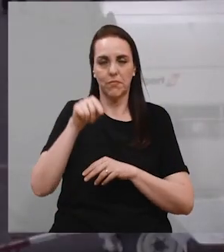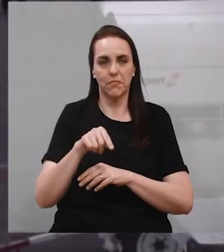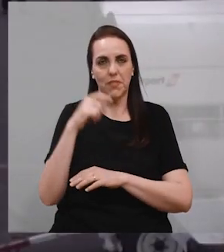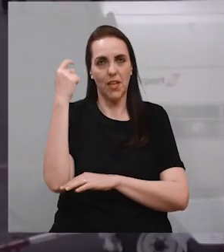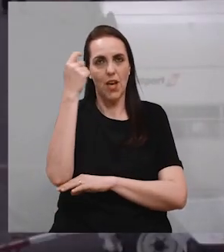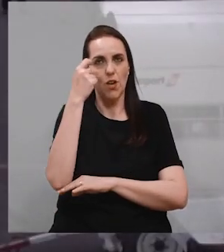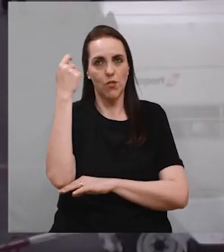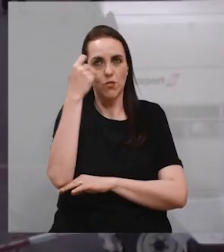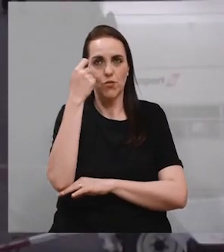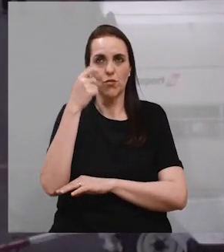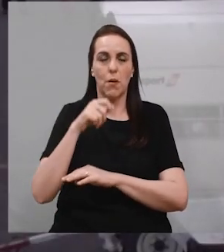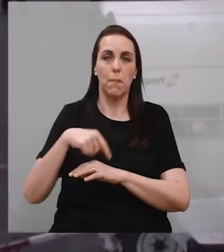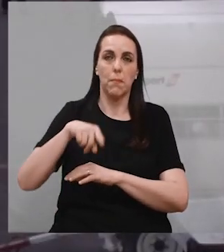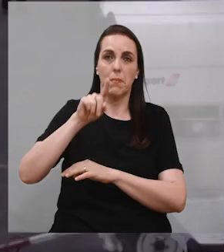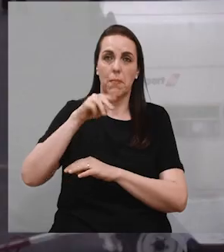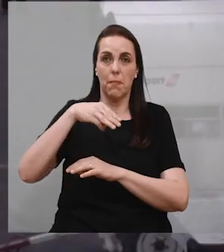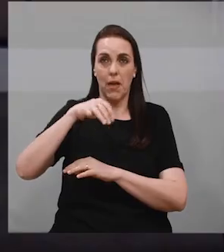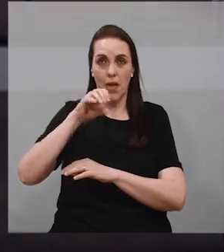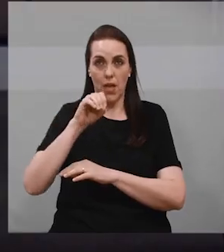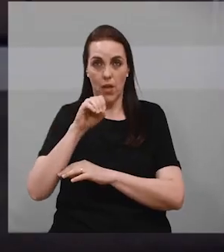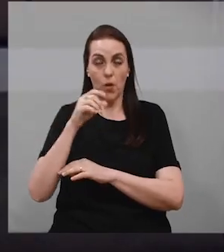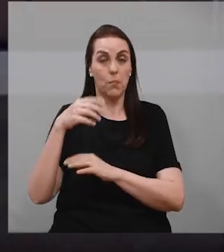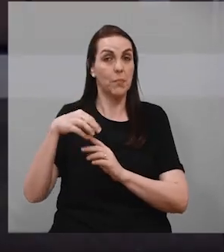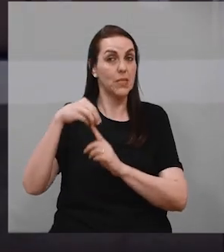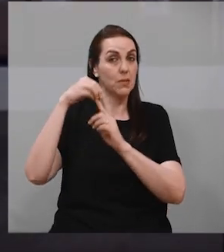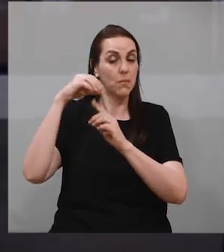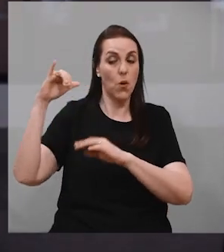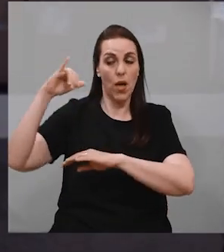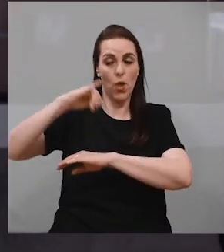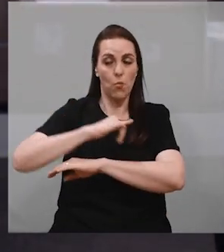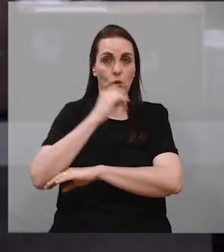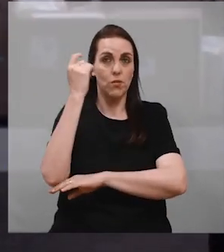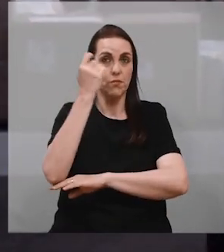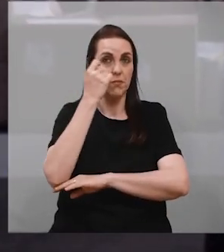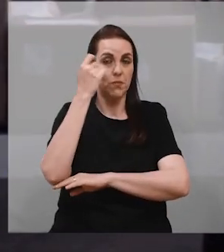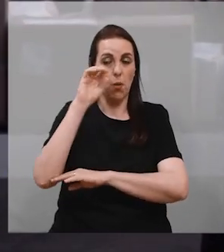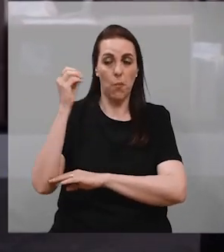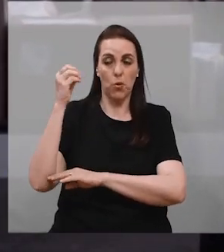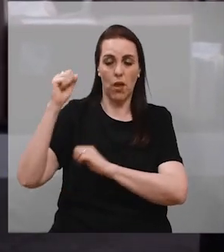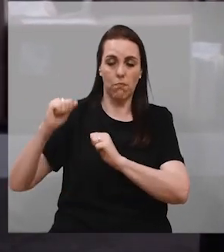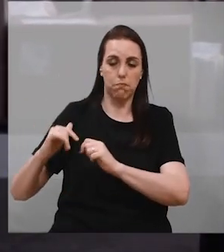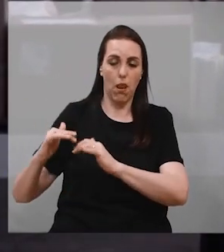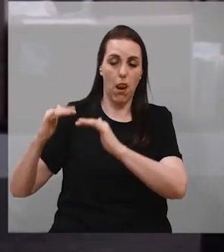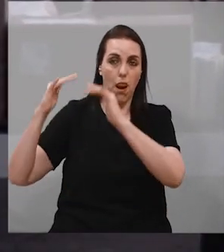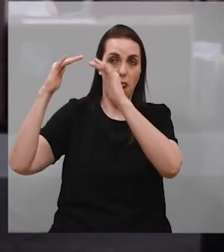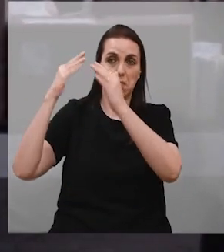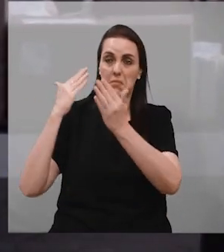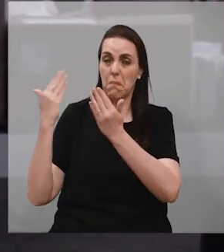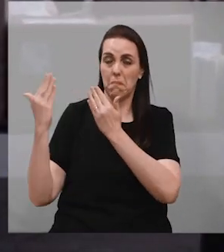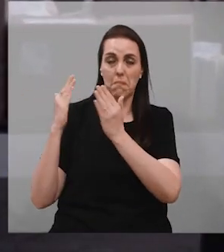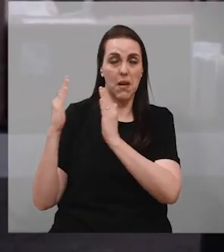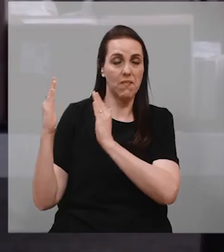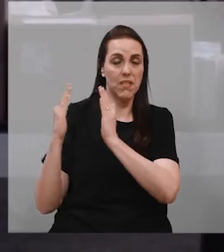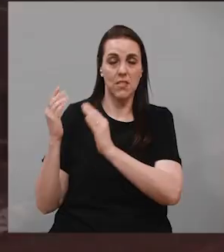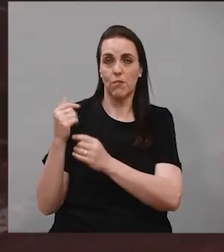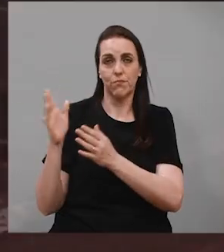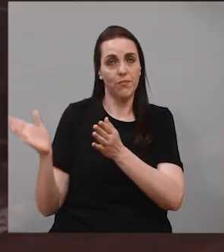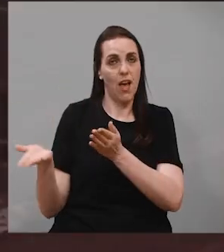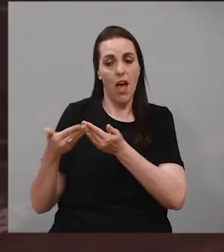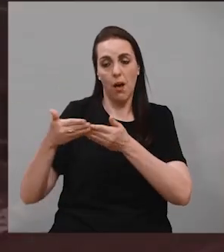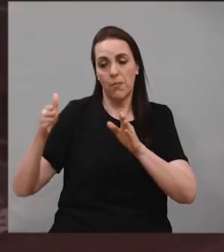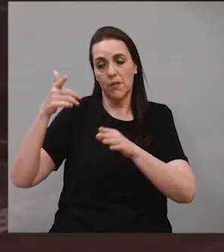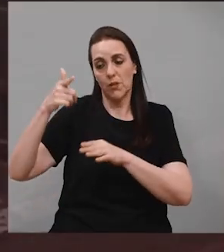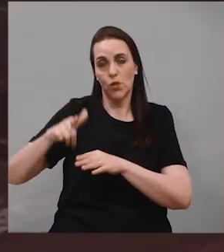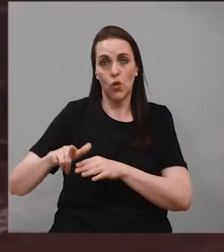o principal aeroporto do Rio Grande do Sul, em Porto Alegre, está alagado. Não há previsão para a reabertura do terminal. Com